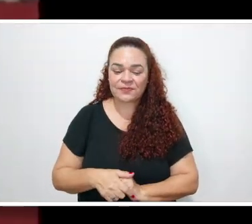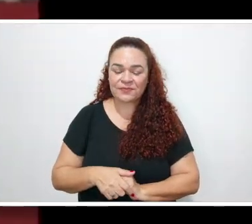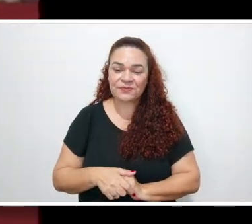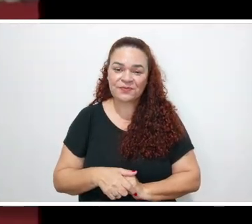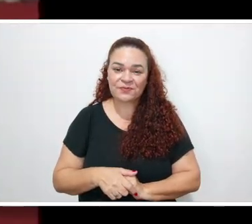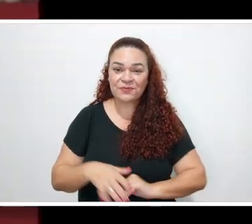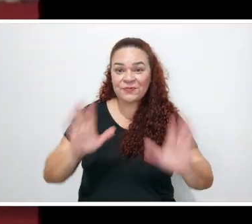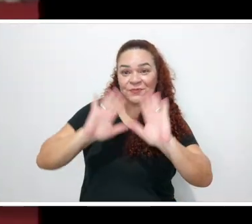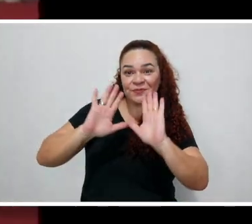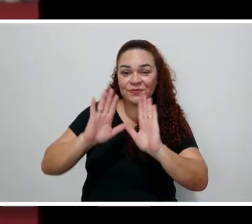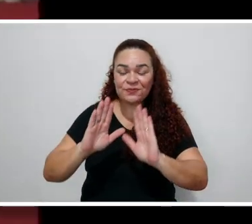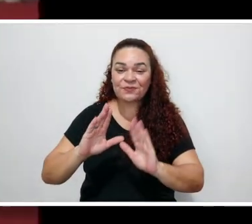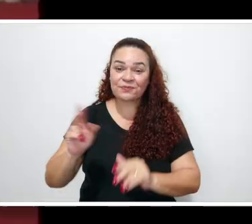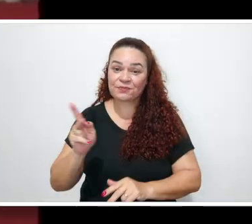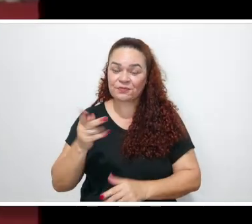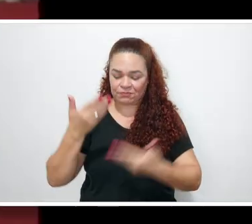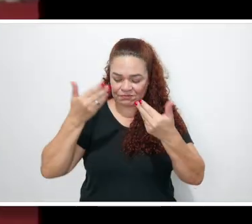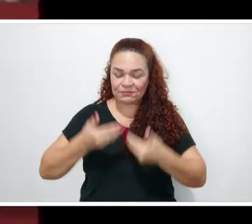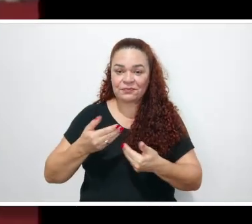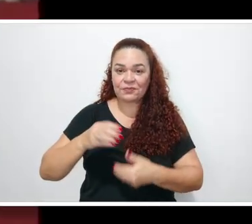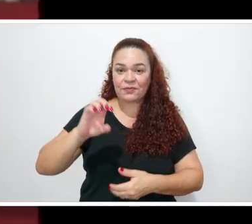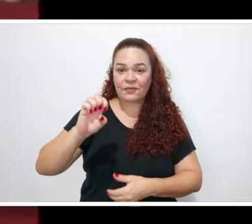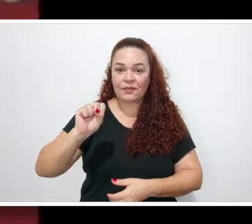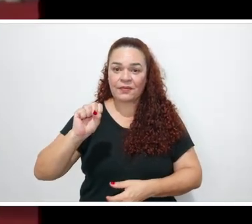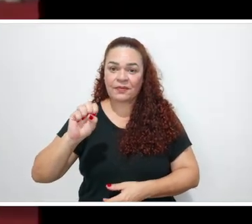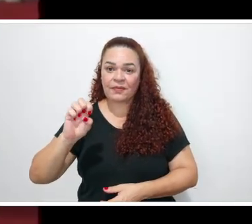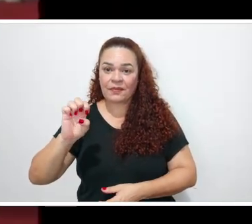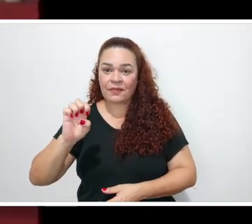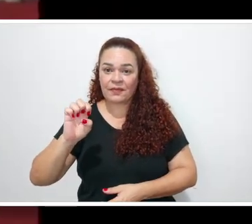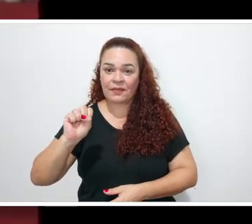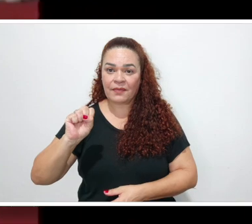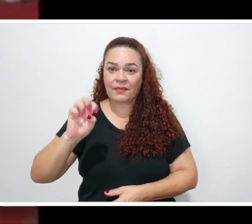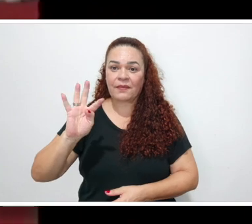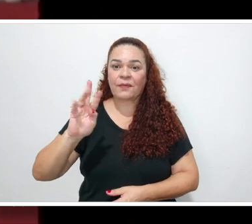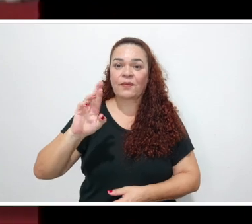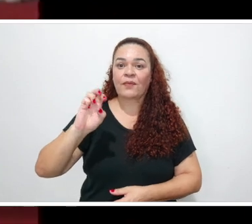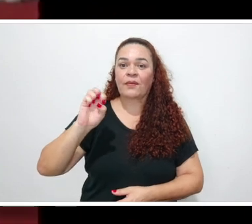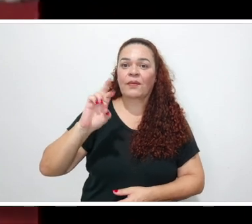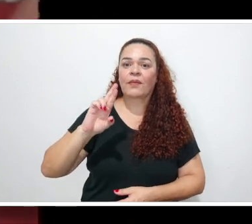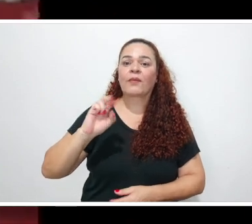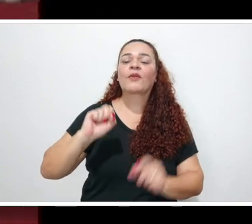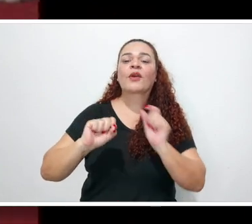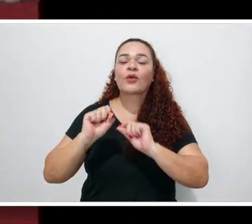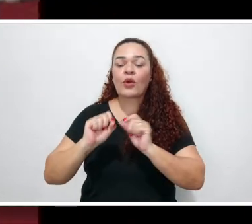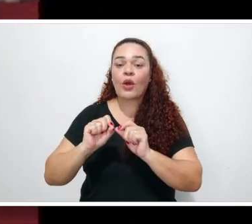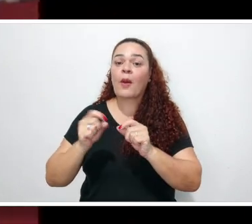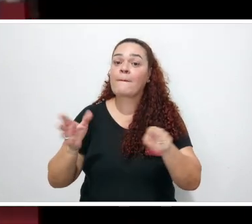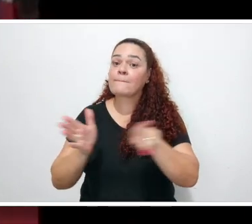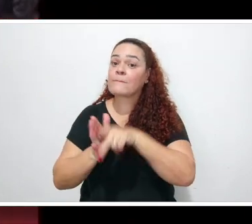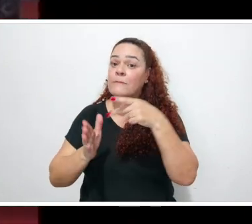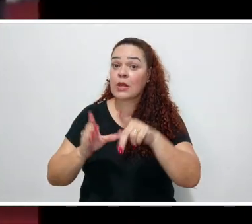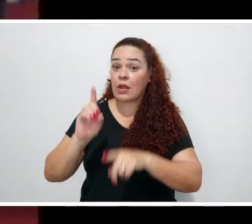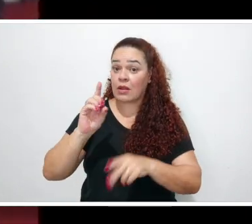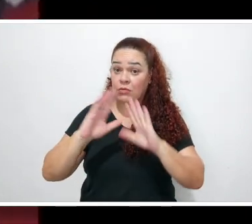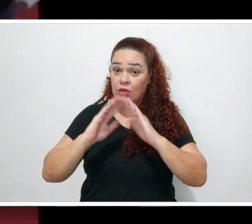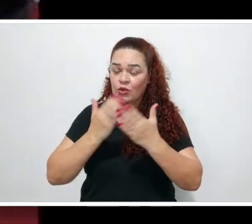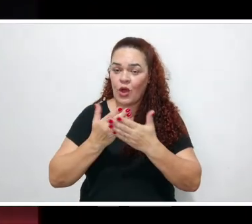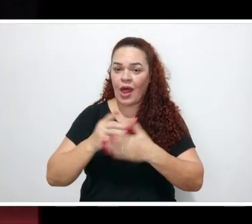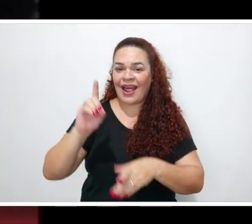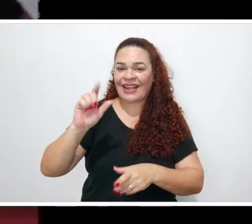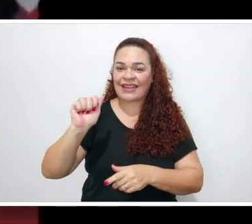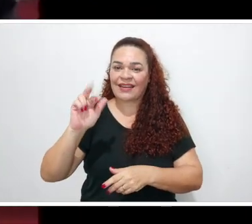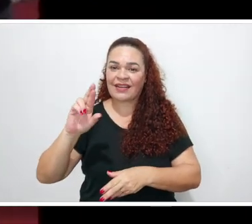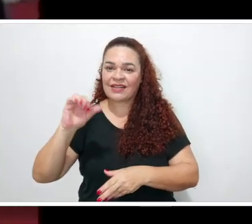Olá, eu sou a professora Esther do G1BB, aqui na creche Darcy, no município de Suzano. Há quem duvide